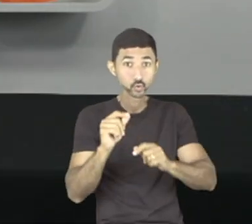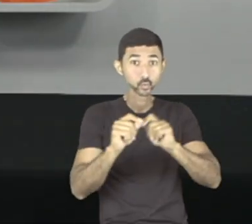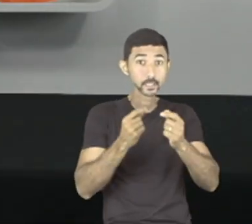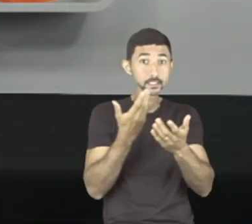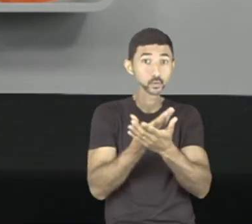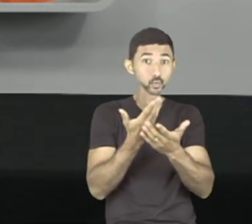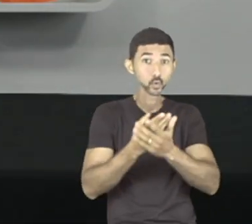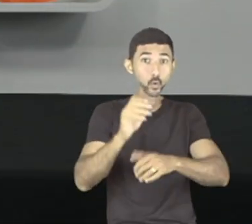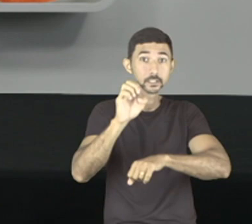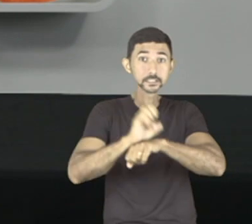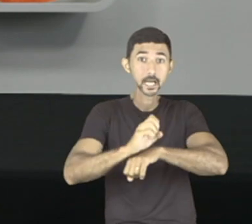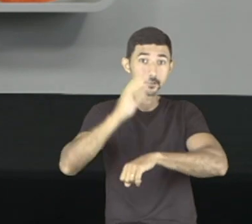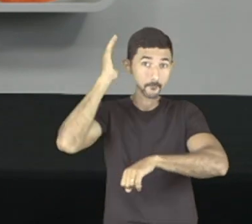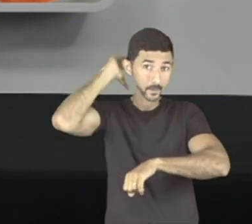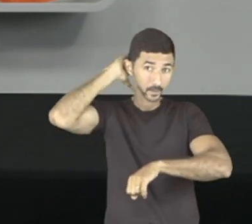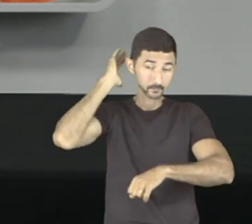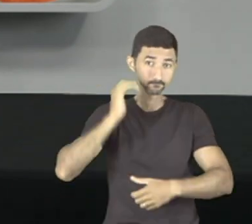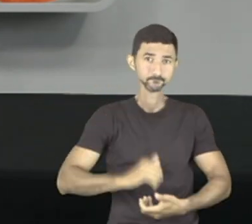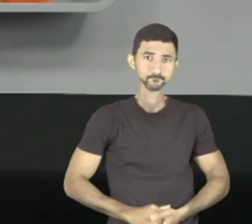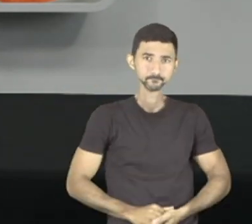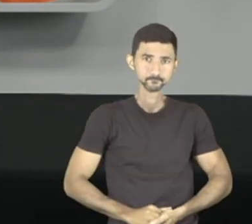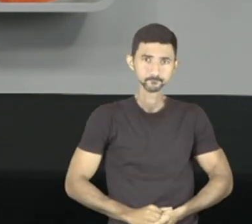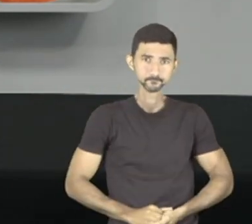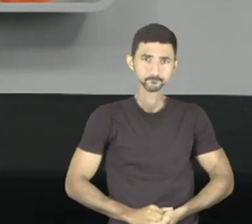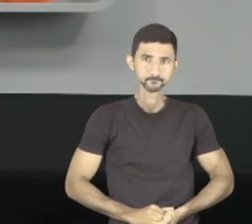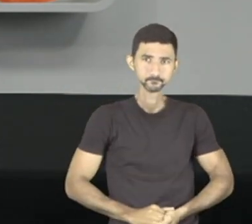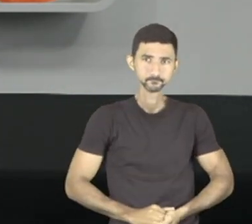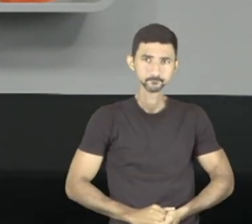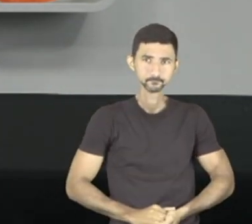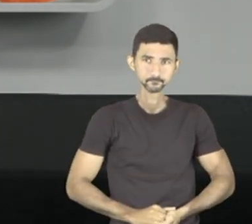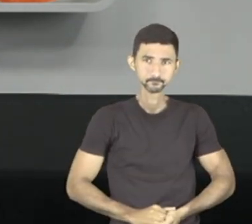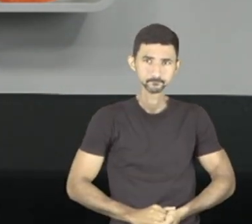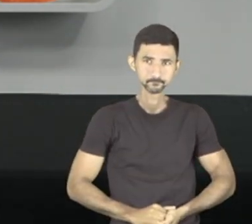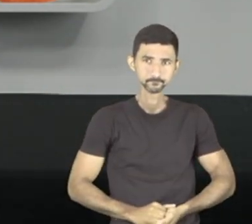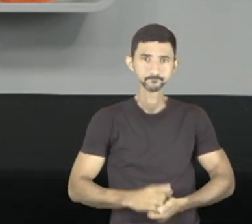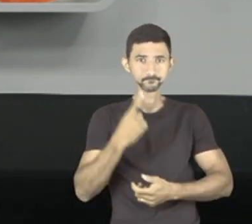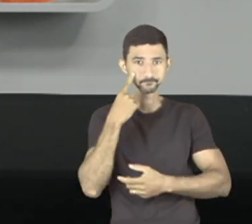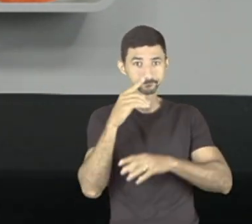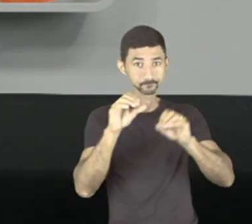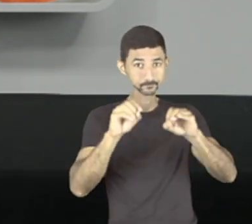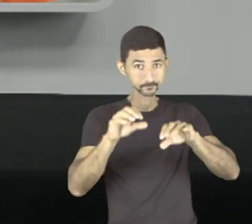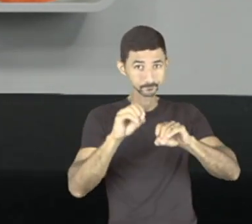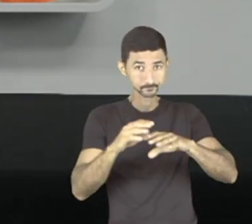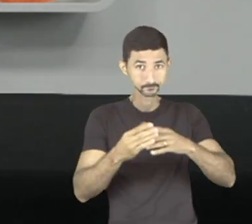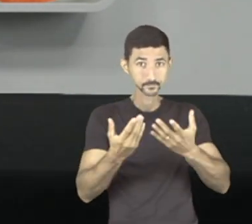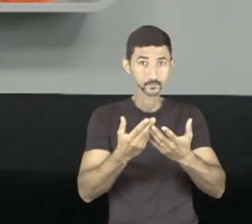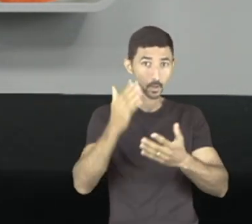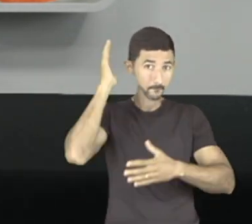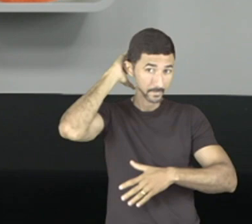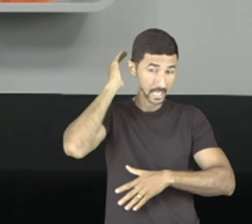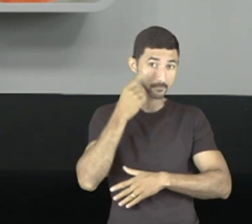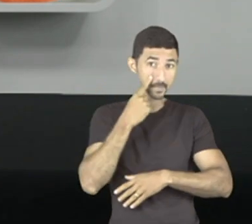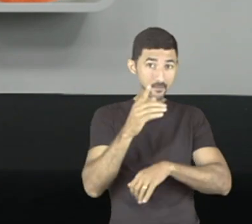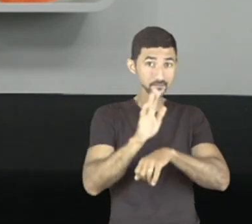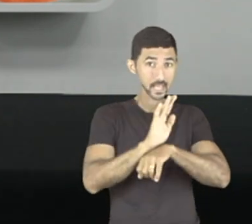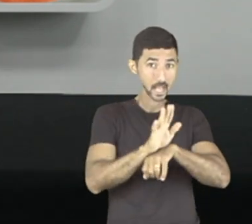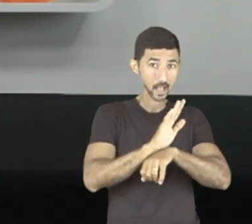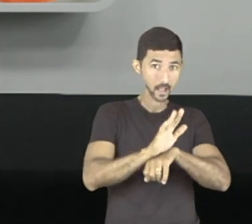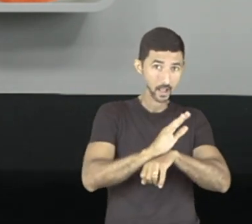o estado do Pará. Então, volte ao canal do Educa Belém para você acompanhar as